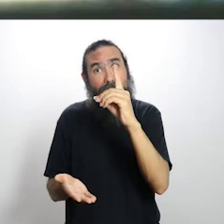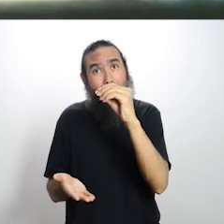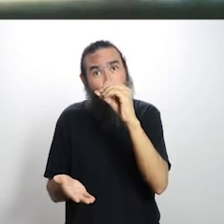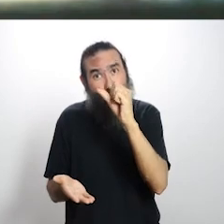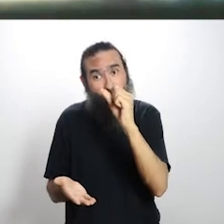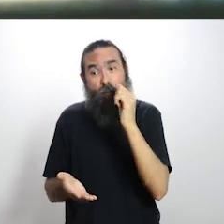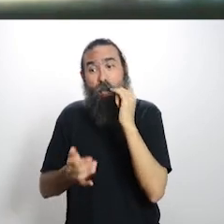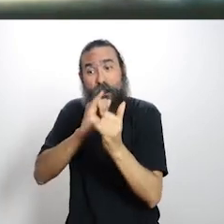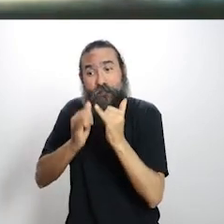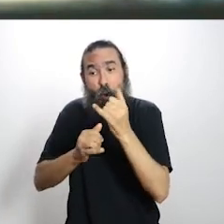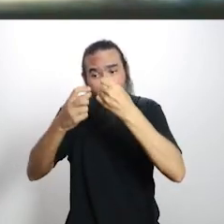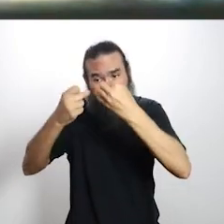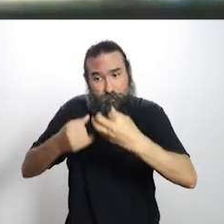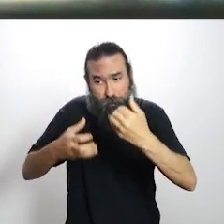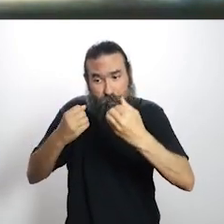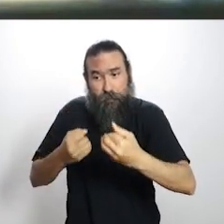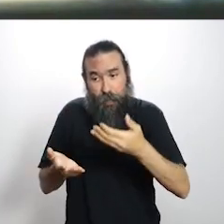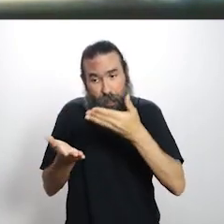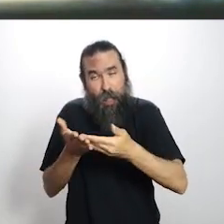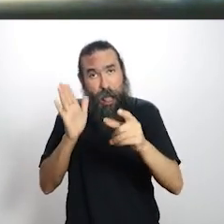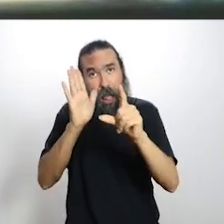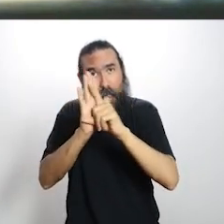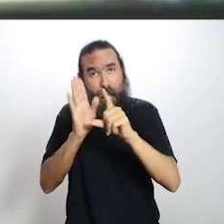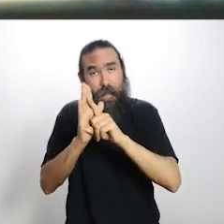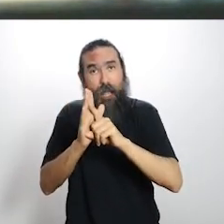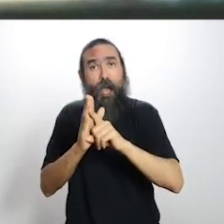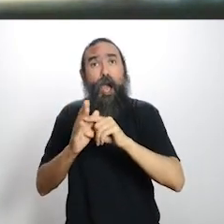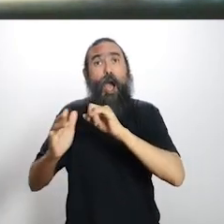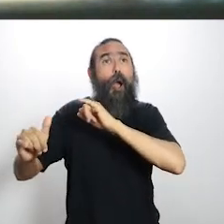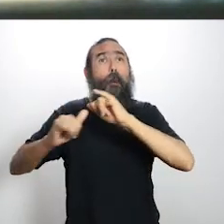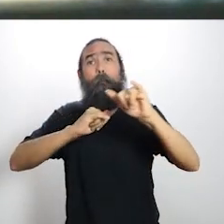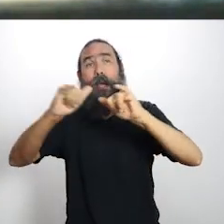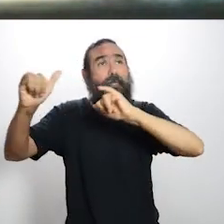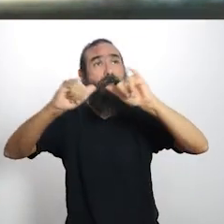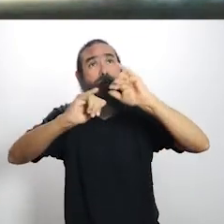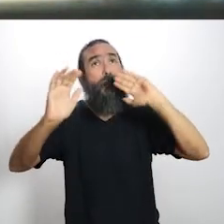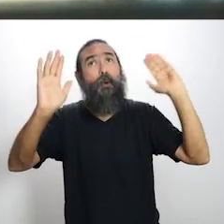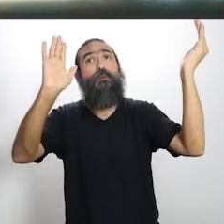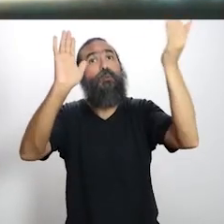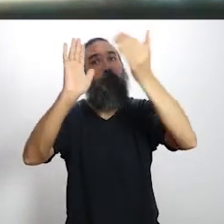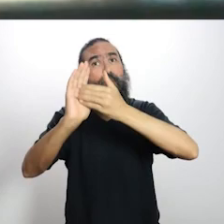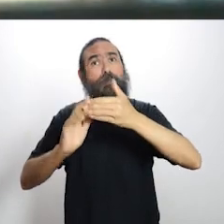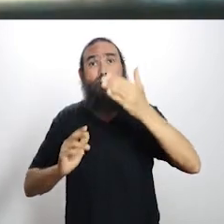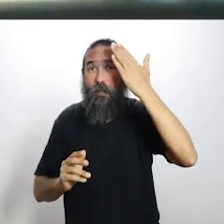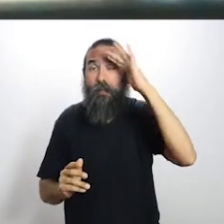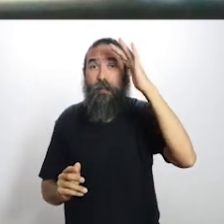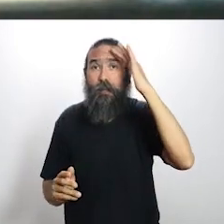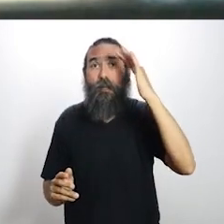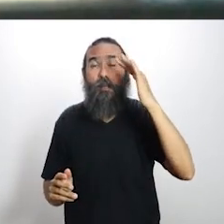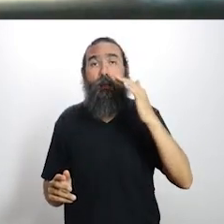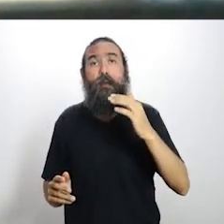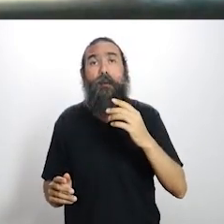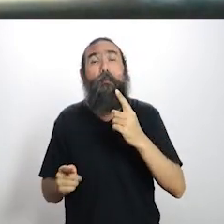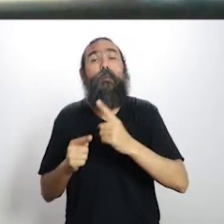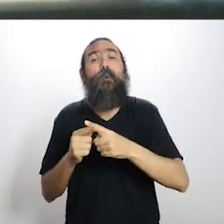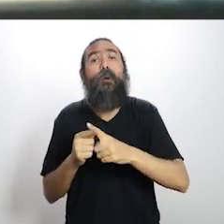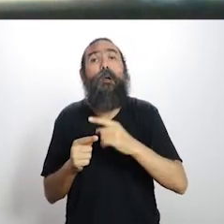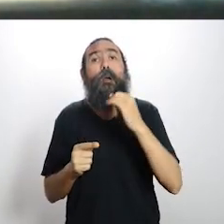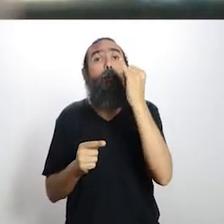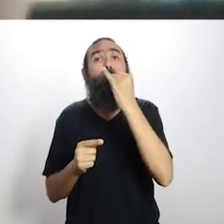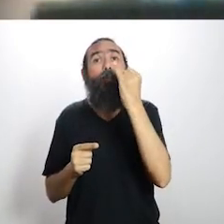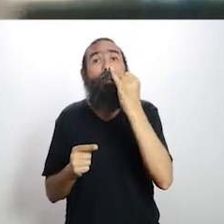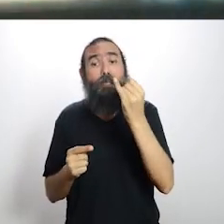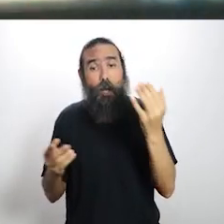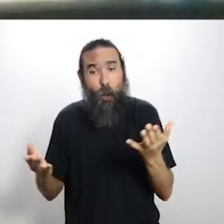porque a gente está num momento delicado e tem uma base de dados circulando fora das das plataformas da União pode